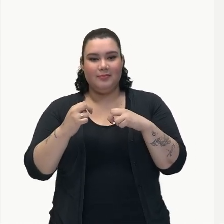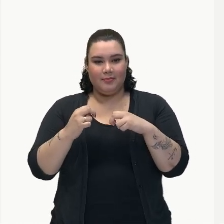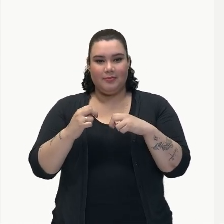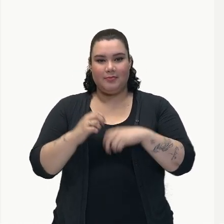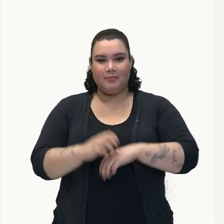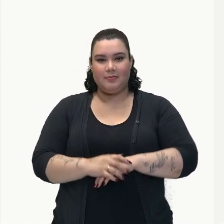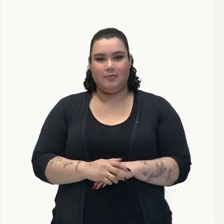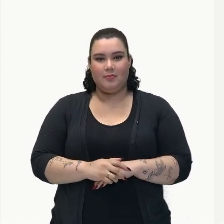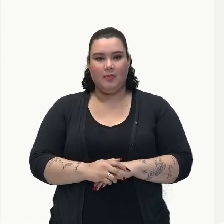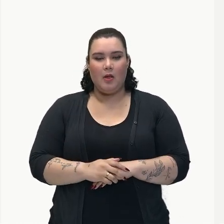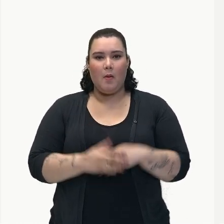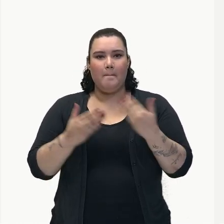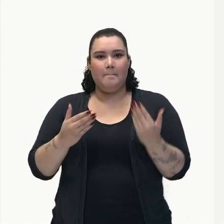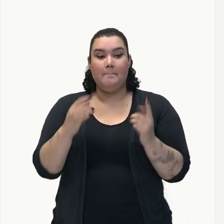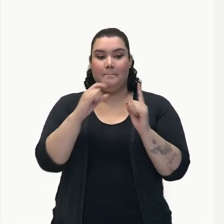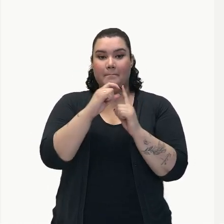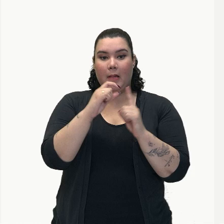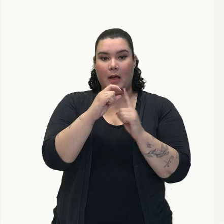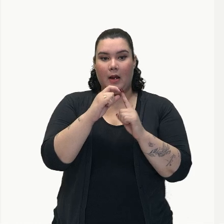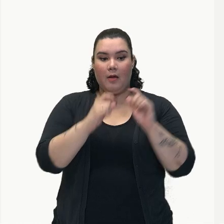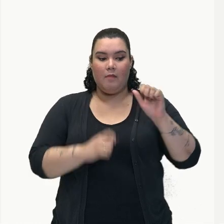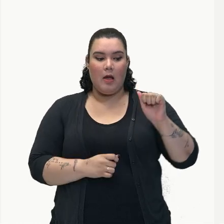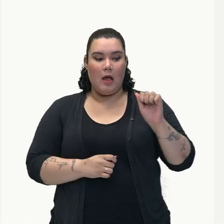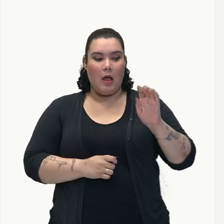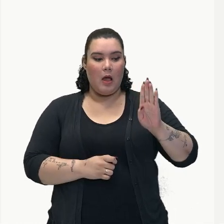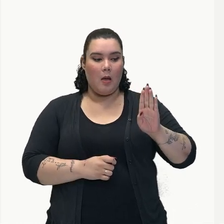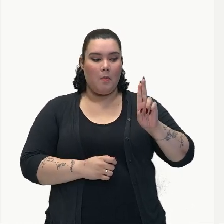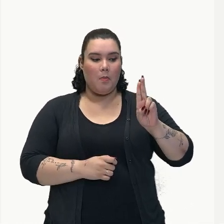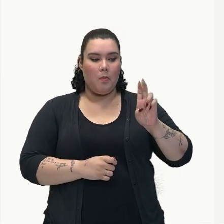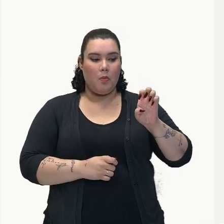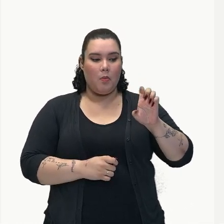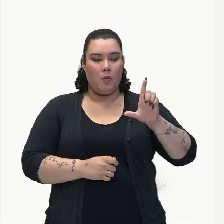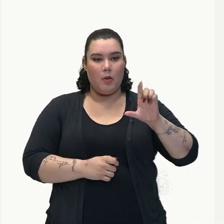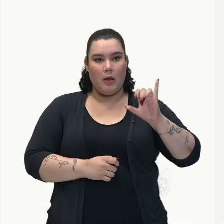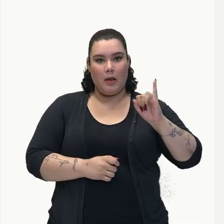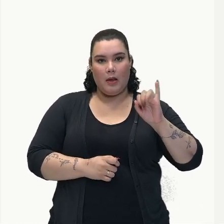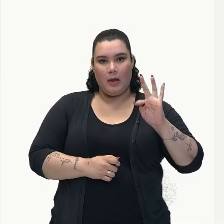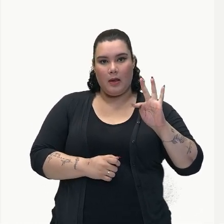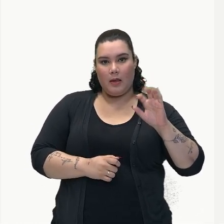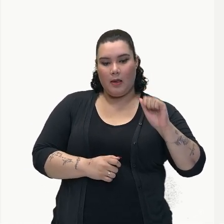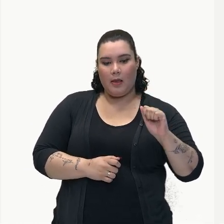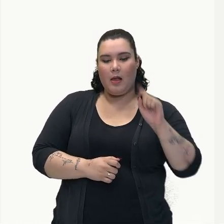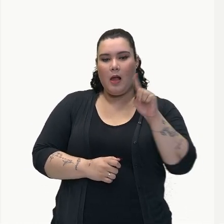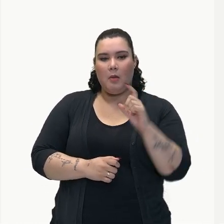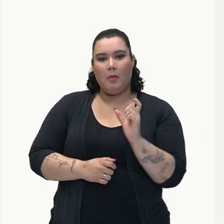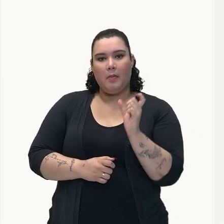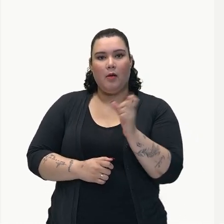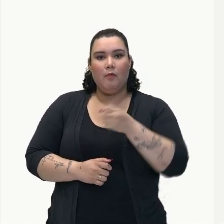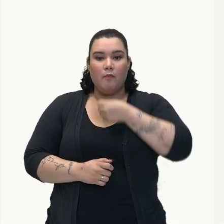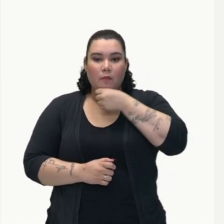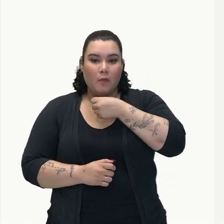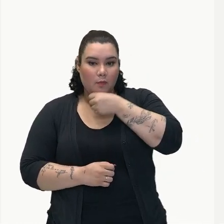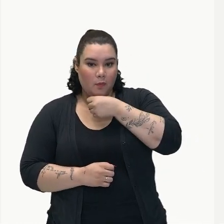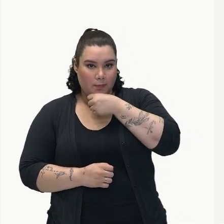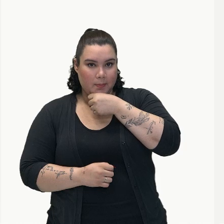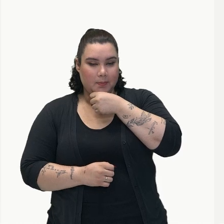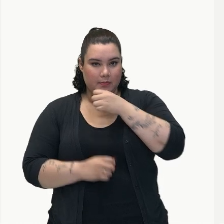a vovozinha, carinhosamente, né? Abuelita, porque na verdade é abuela. Abuelo,